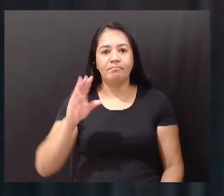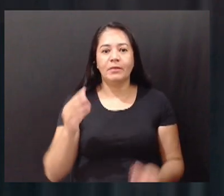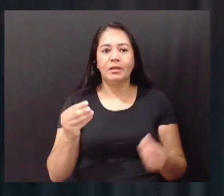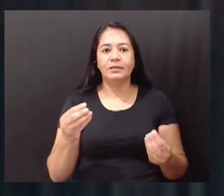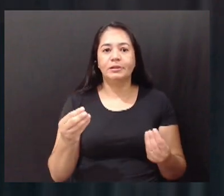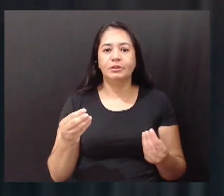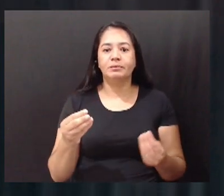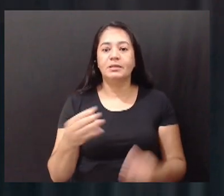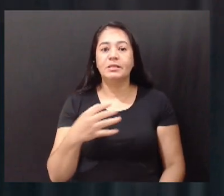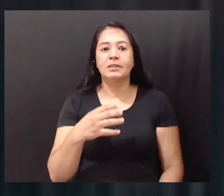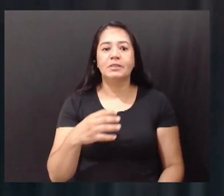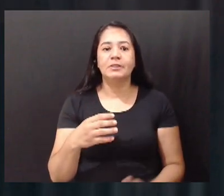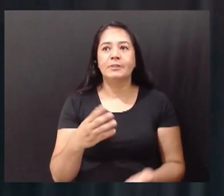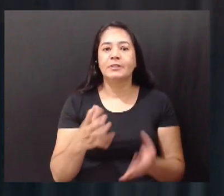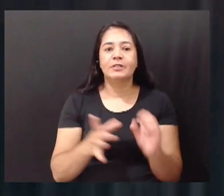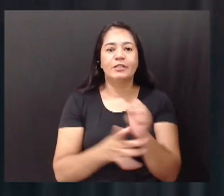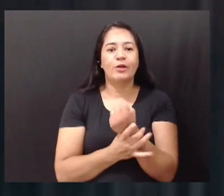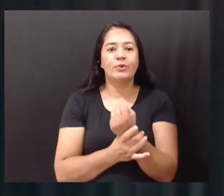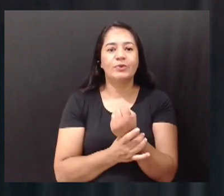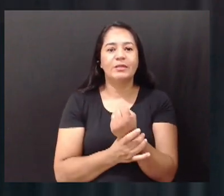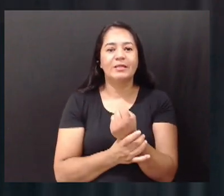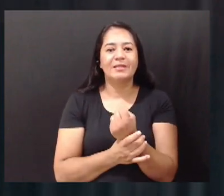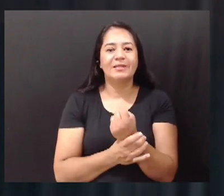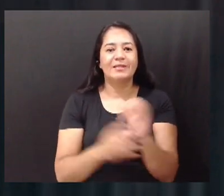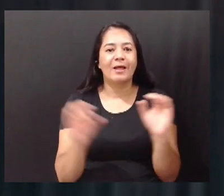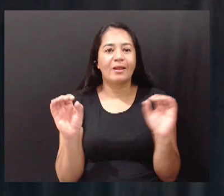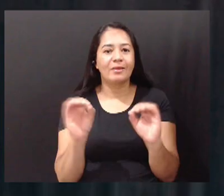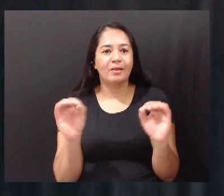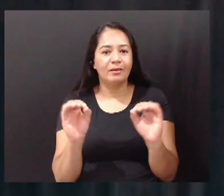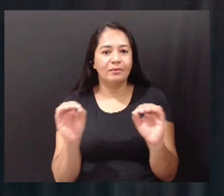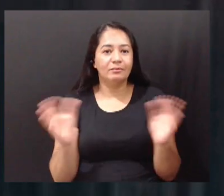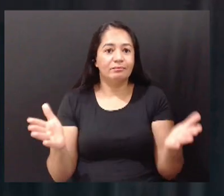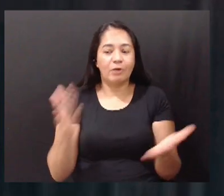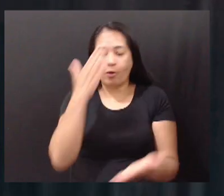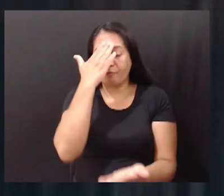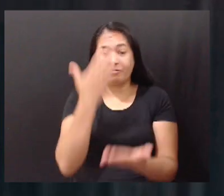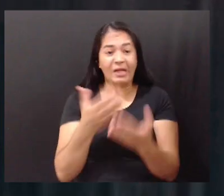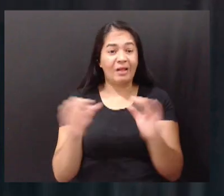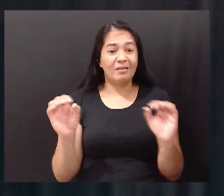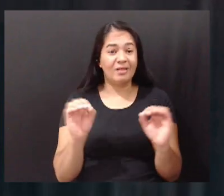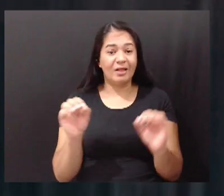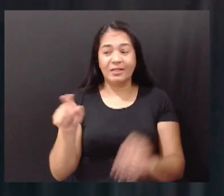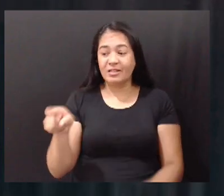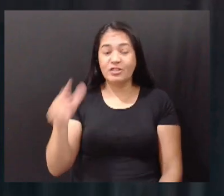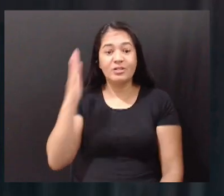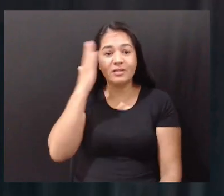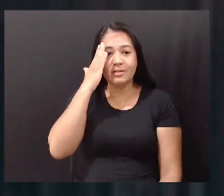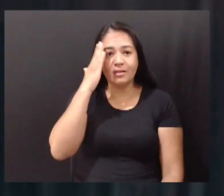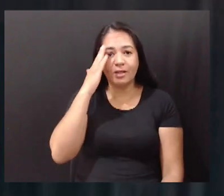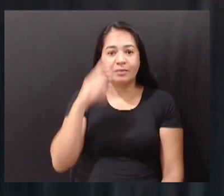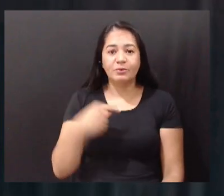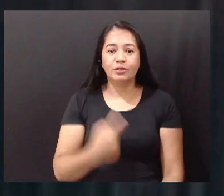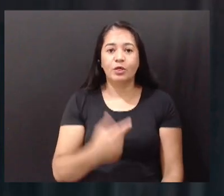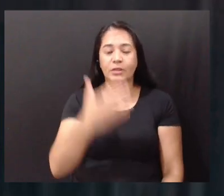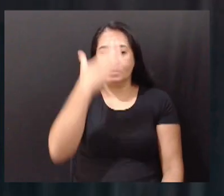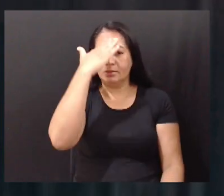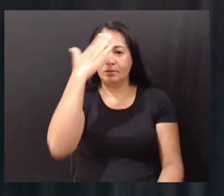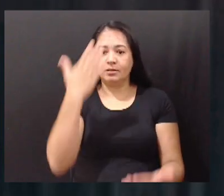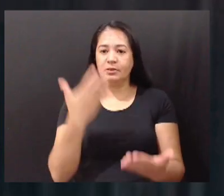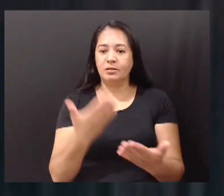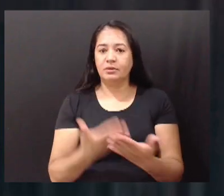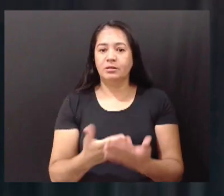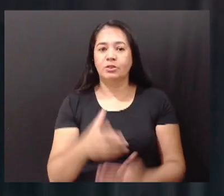menos confiança no que eles já sabem. Então, por mais que a gente acredite que está conseguindo